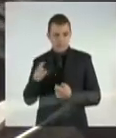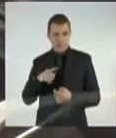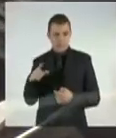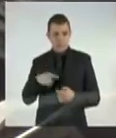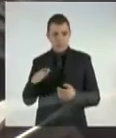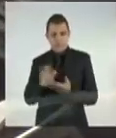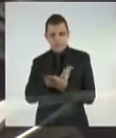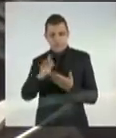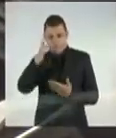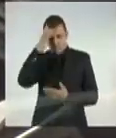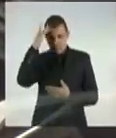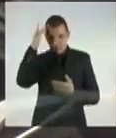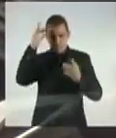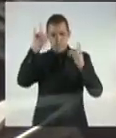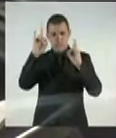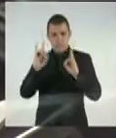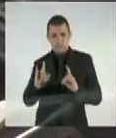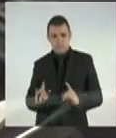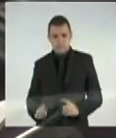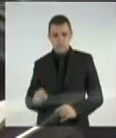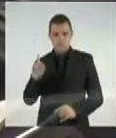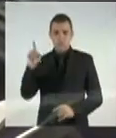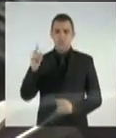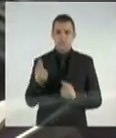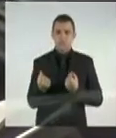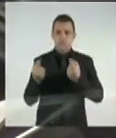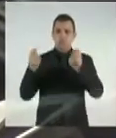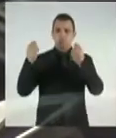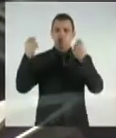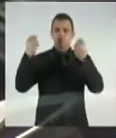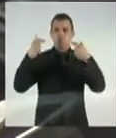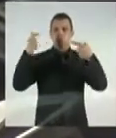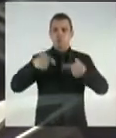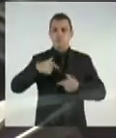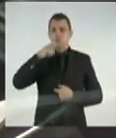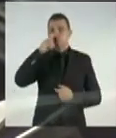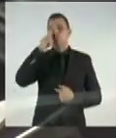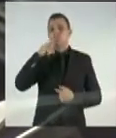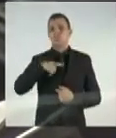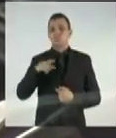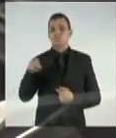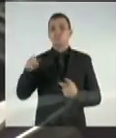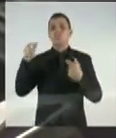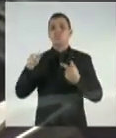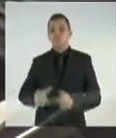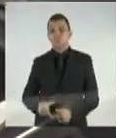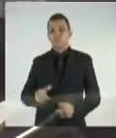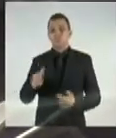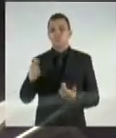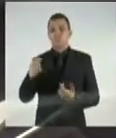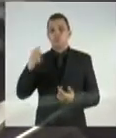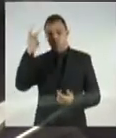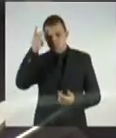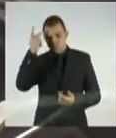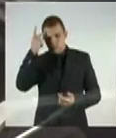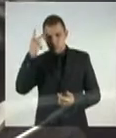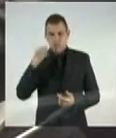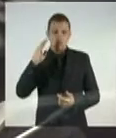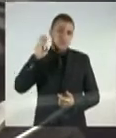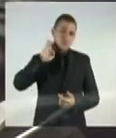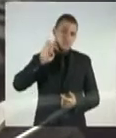sacada de apartamentos luxuosos, em bairros chiques de São Paulo, Belo Horizonte e Rio de Janeiro, que é a elite